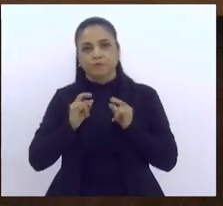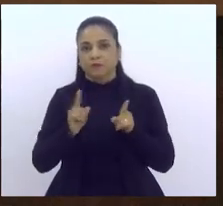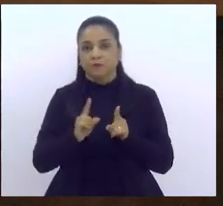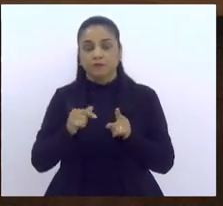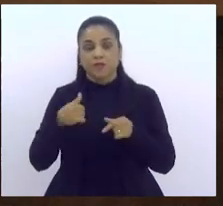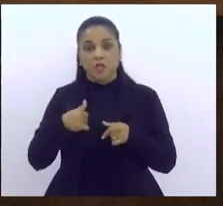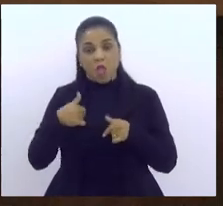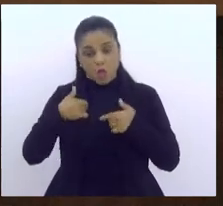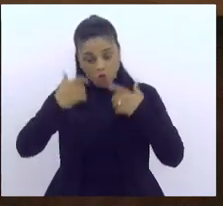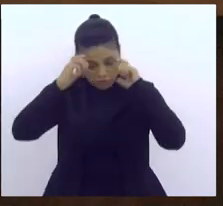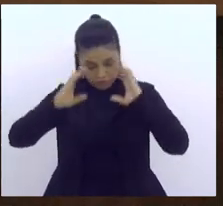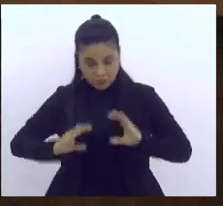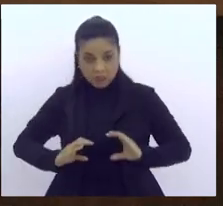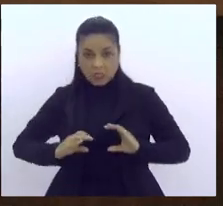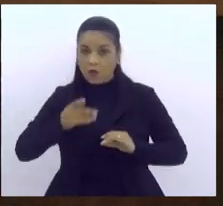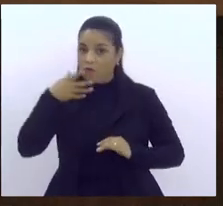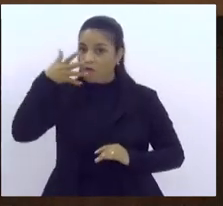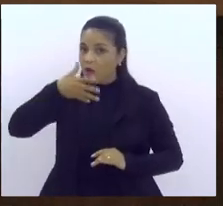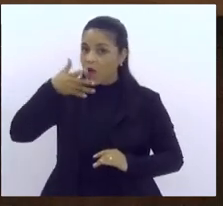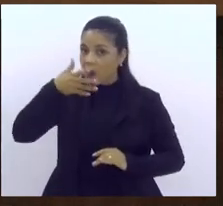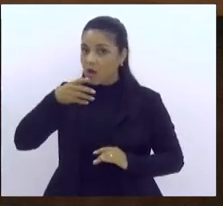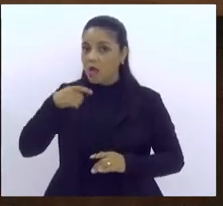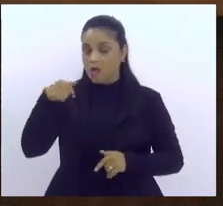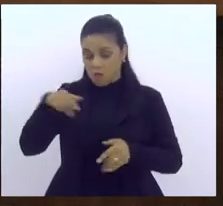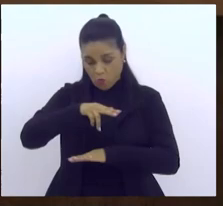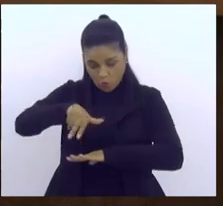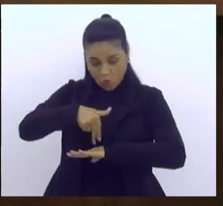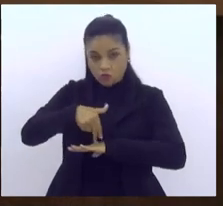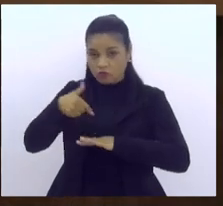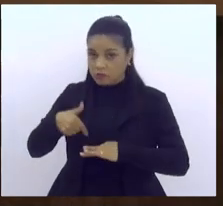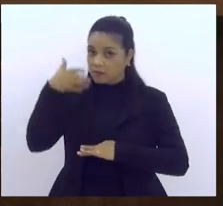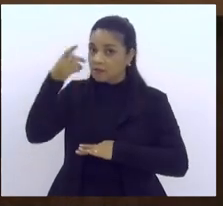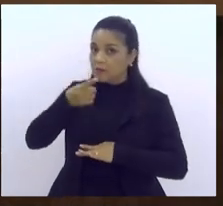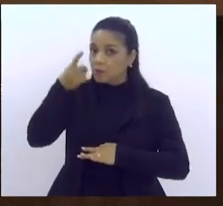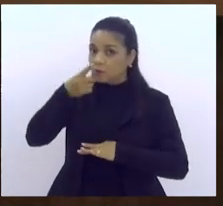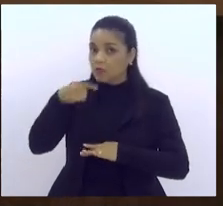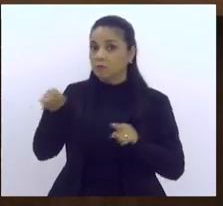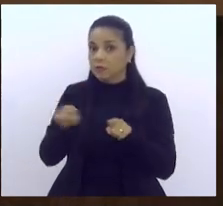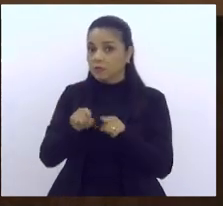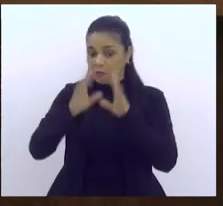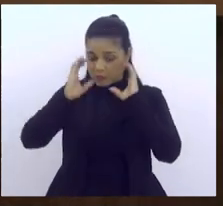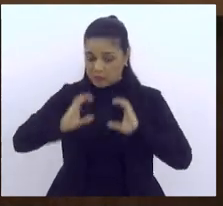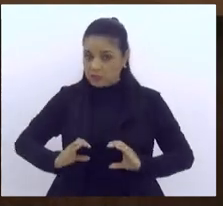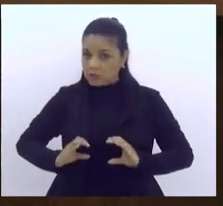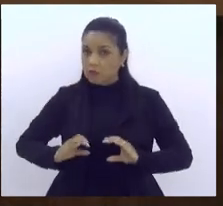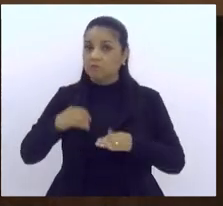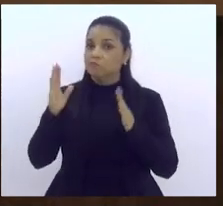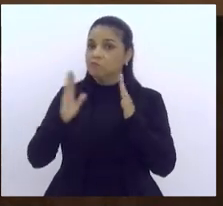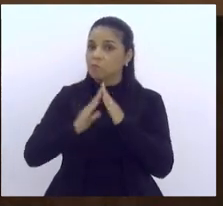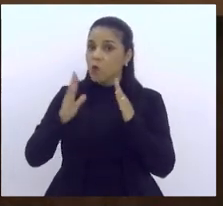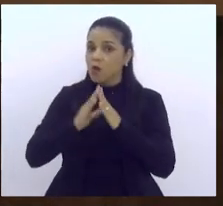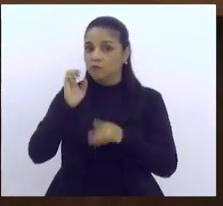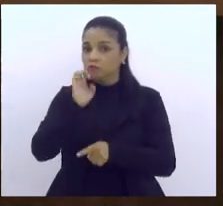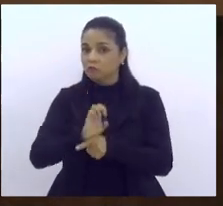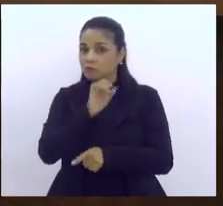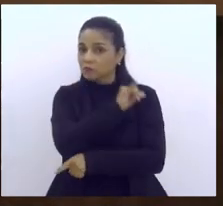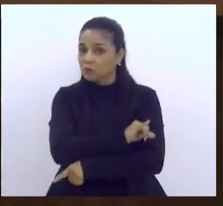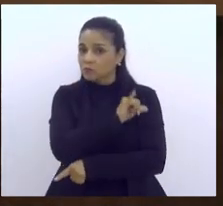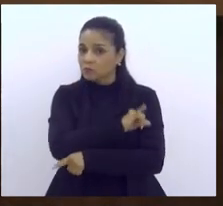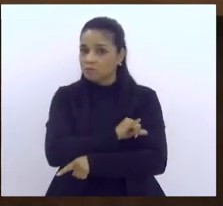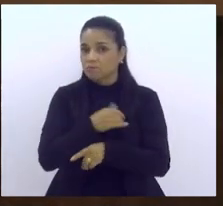fala é como cidadão, apesar de estar aqui como deputado, mas é um cidadão. Nós moramos e vivemos no estado do Rio de